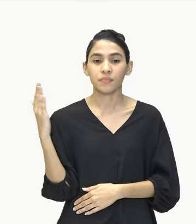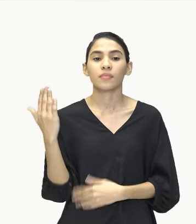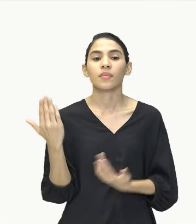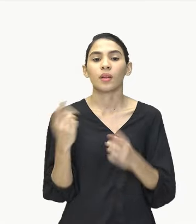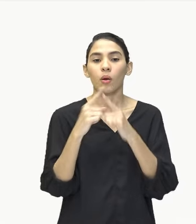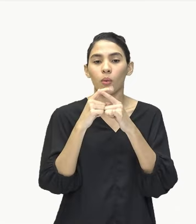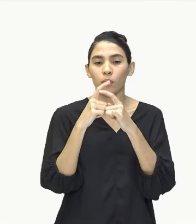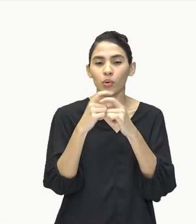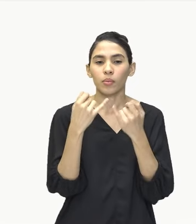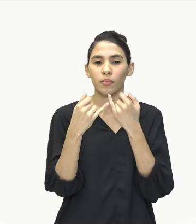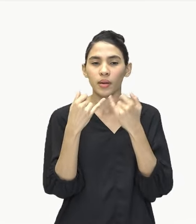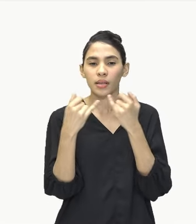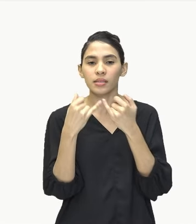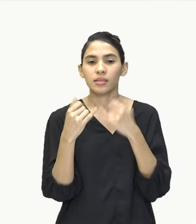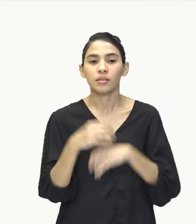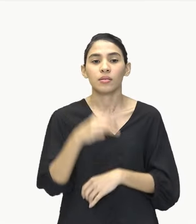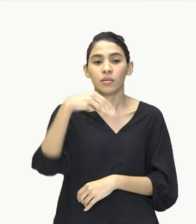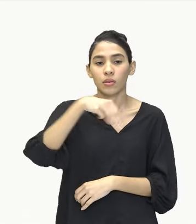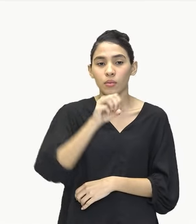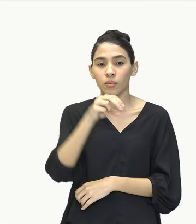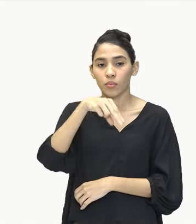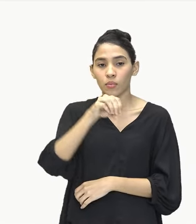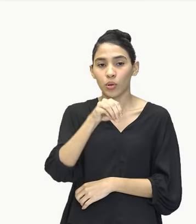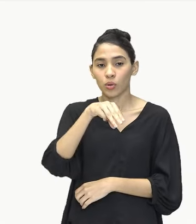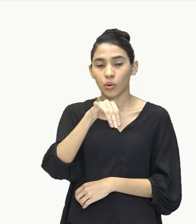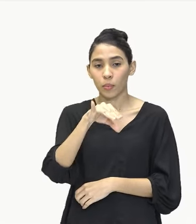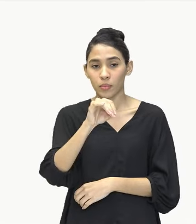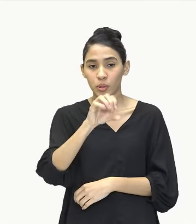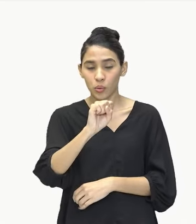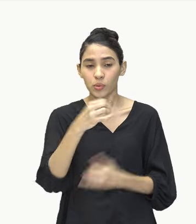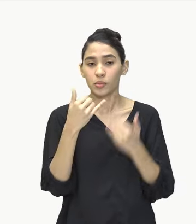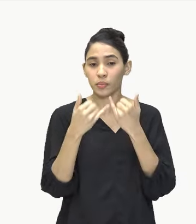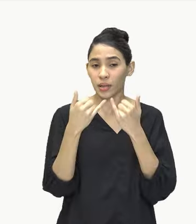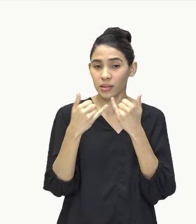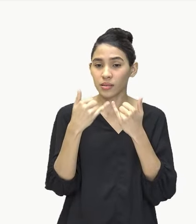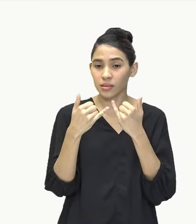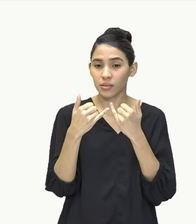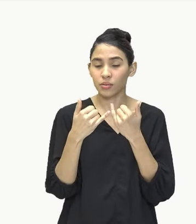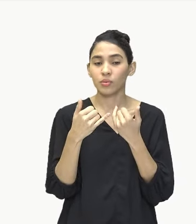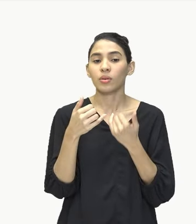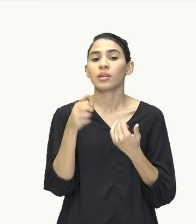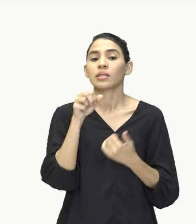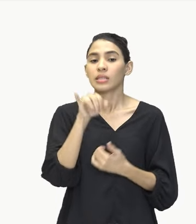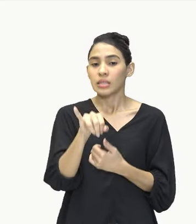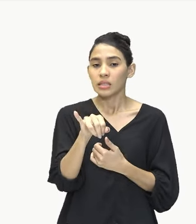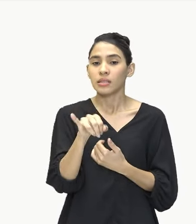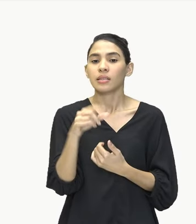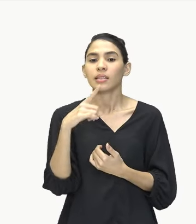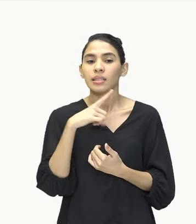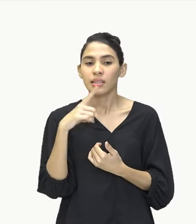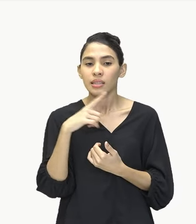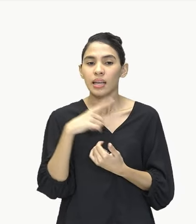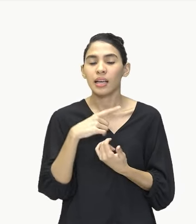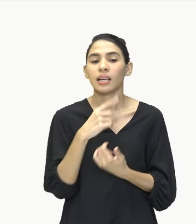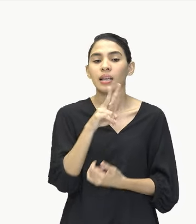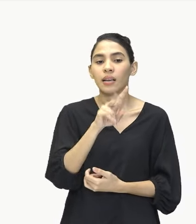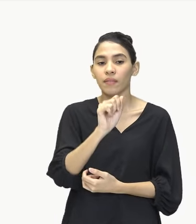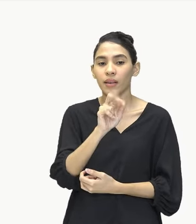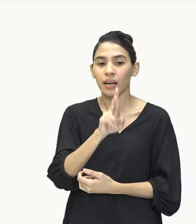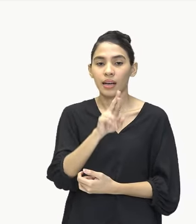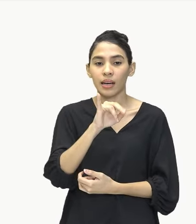é semelhante, monômios são semelhantes, não é? Quando tem as mesmas